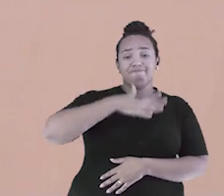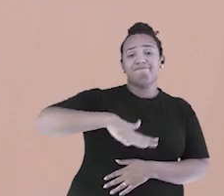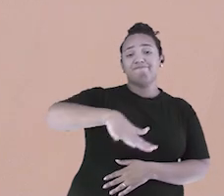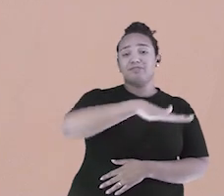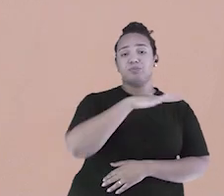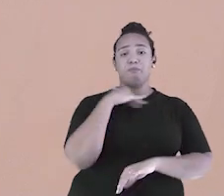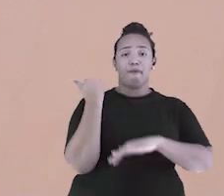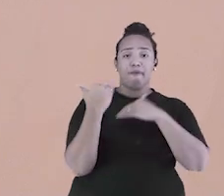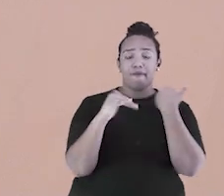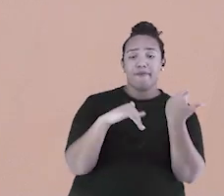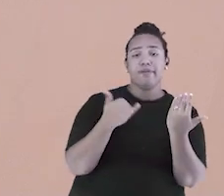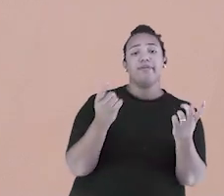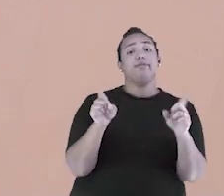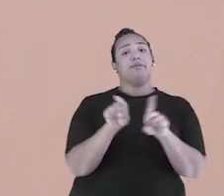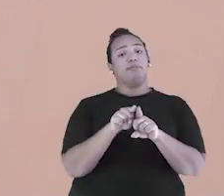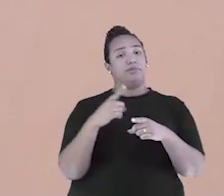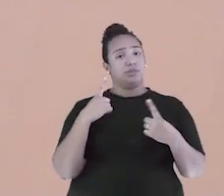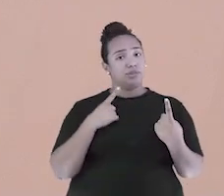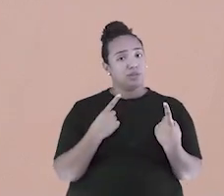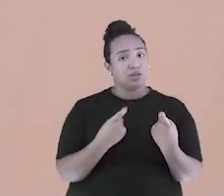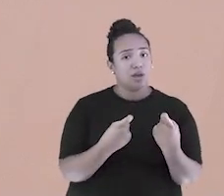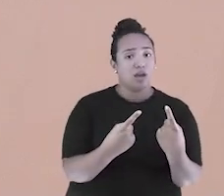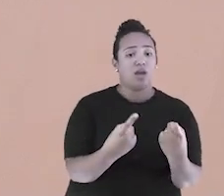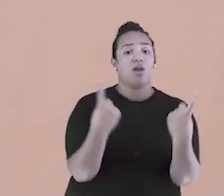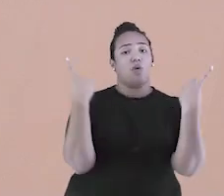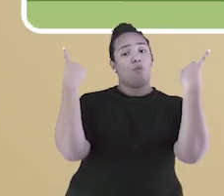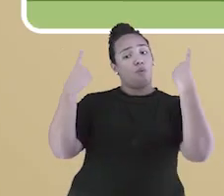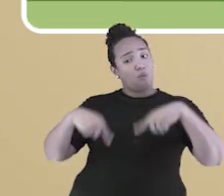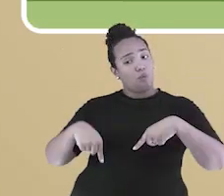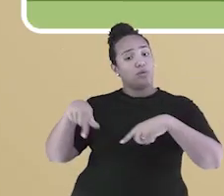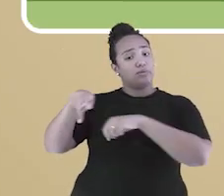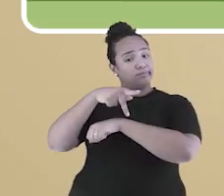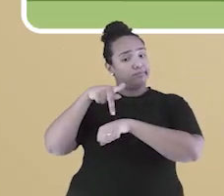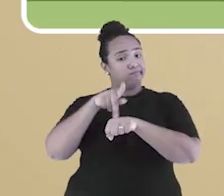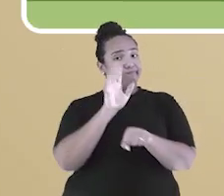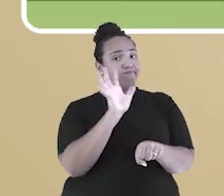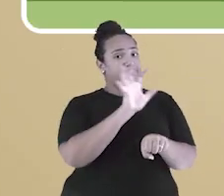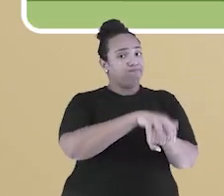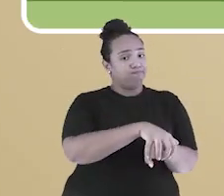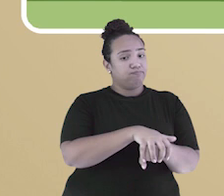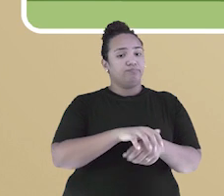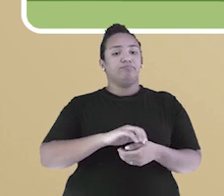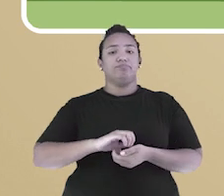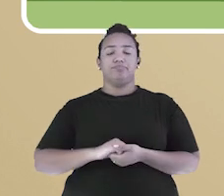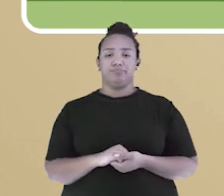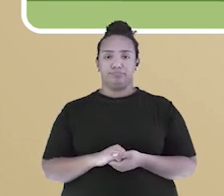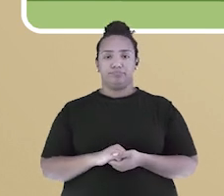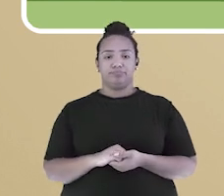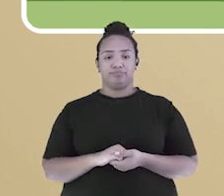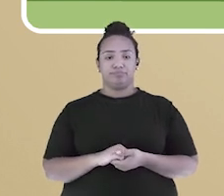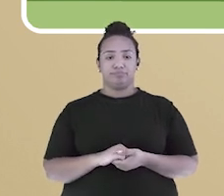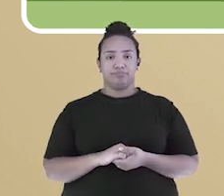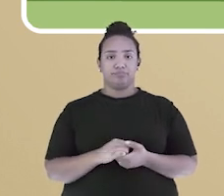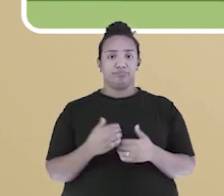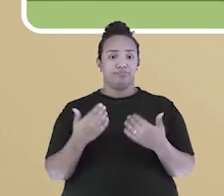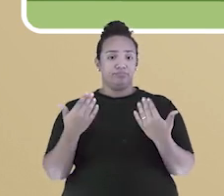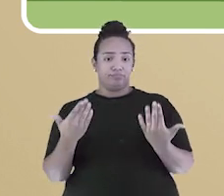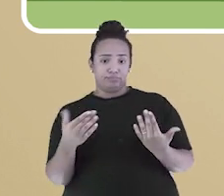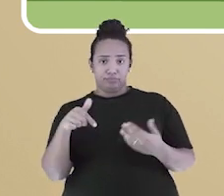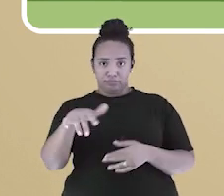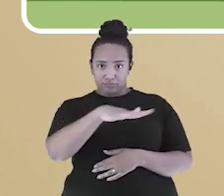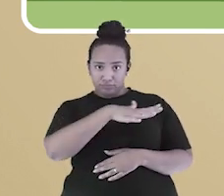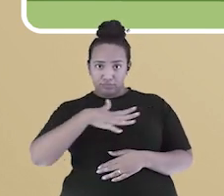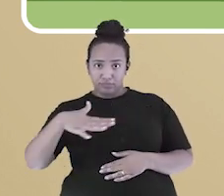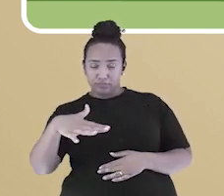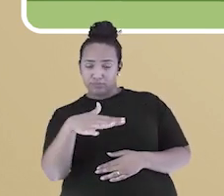partes que resistiam às tomadas dos colonizadores. A busca pela conquista por territórios, gerando conflitos